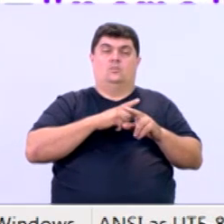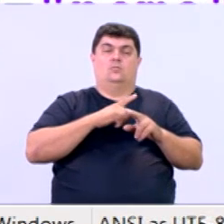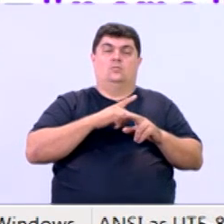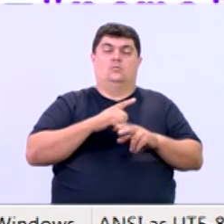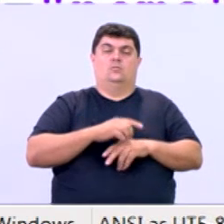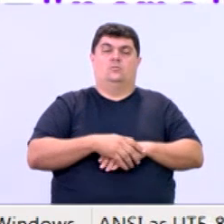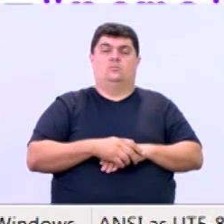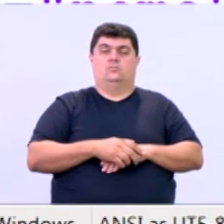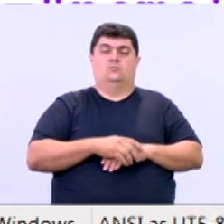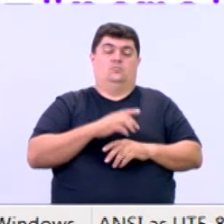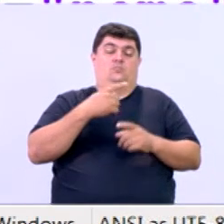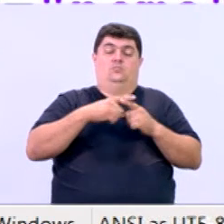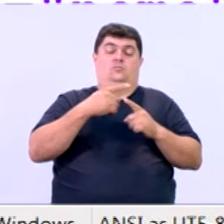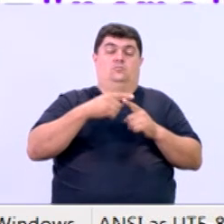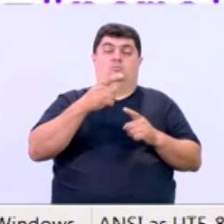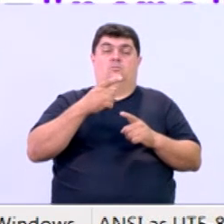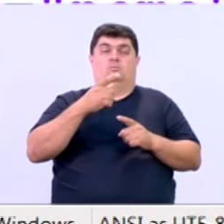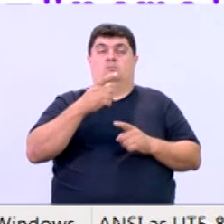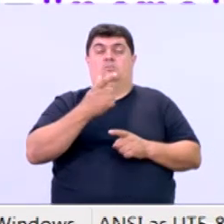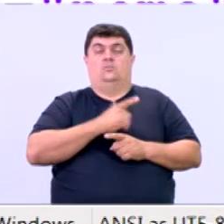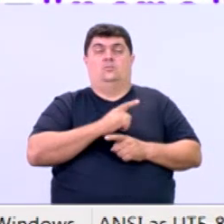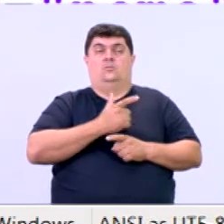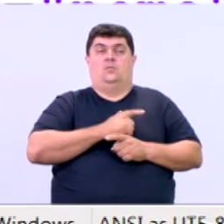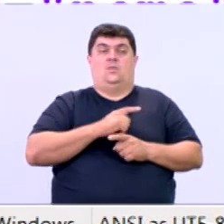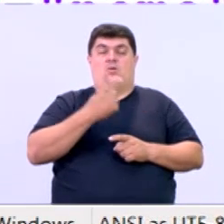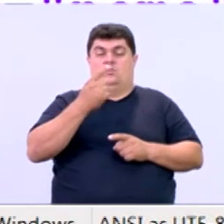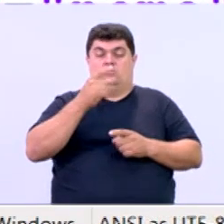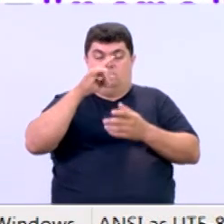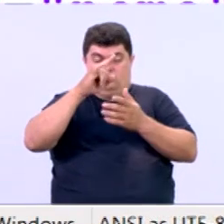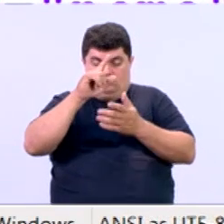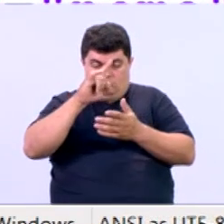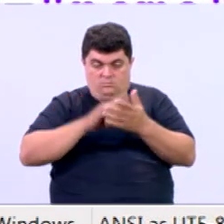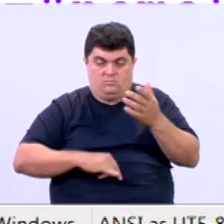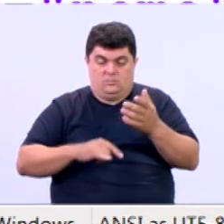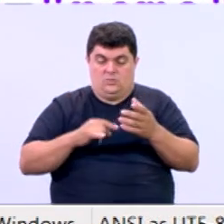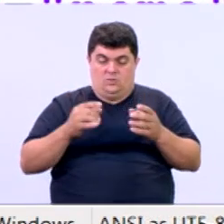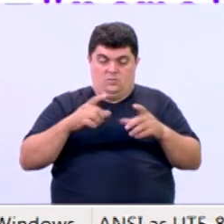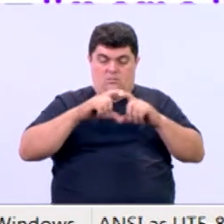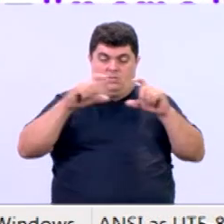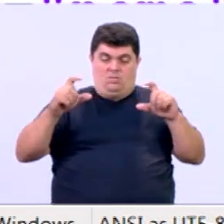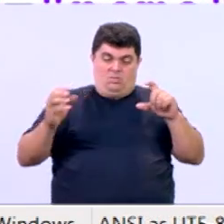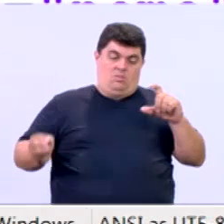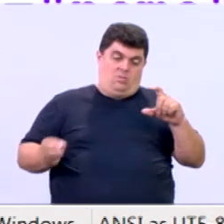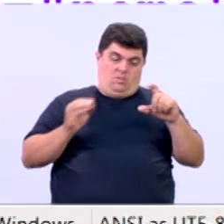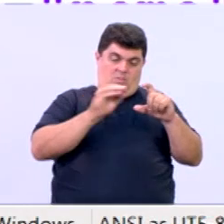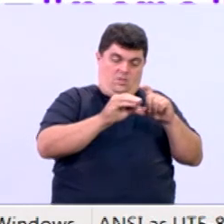outro. O que eu não posso ter é um formulário dentro de outro formulário.